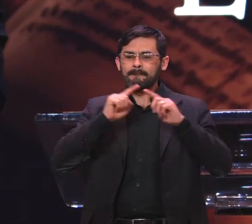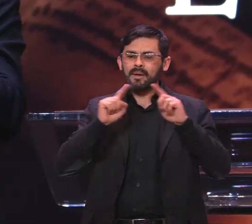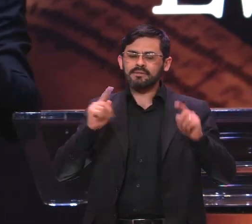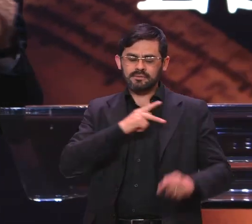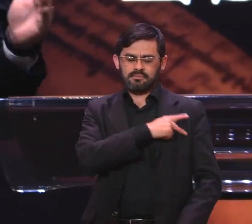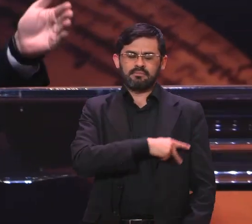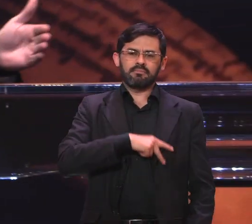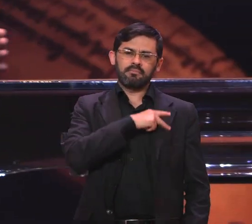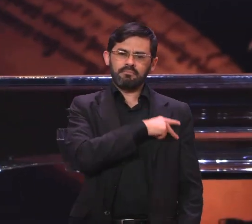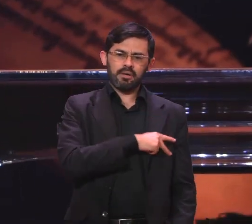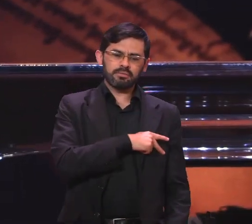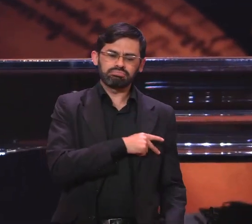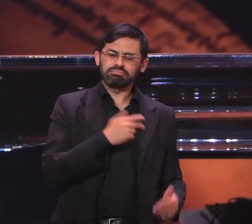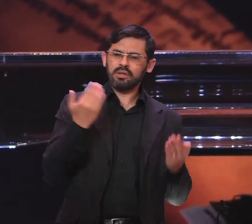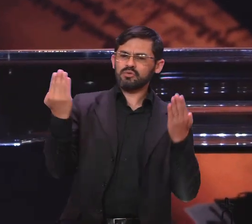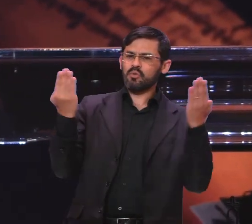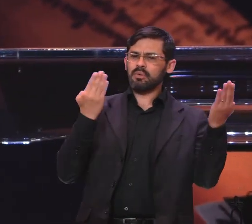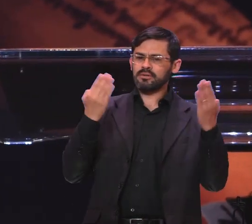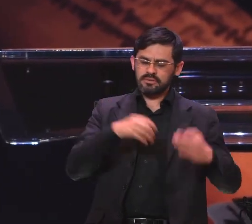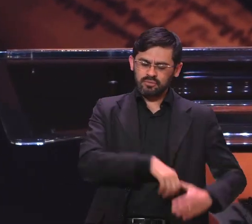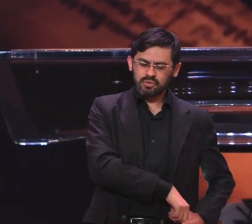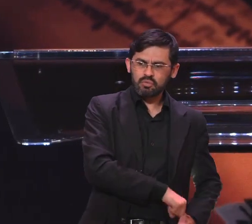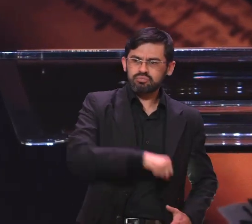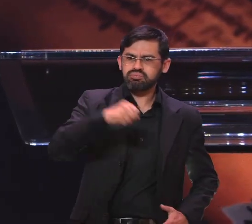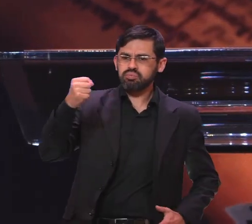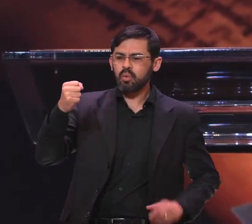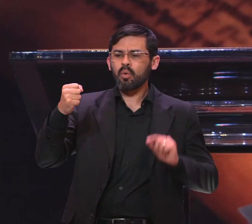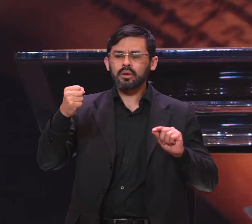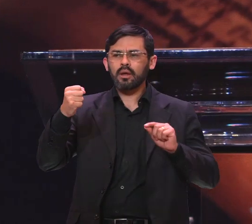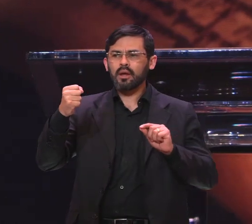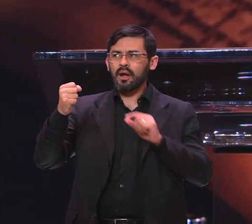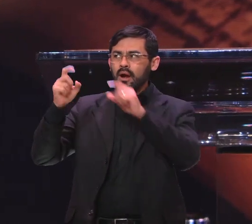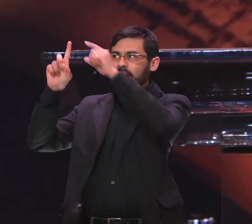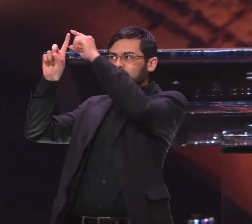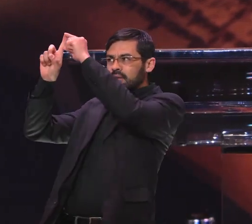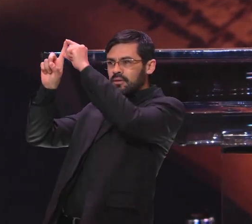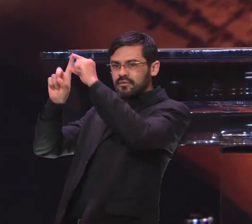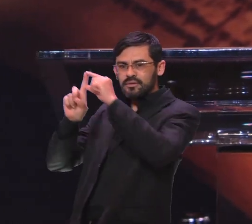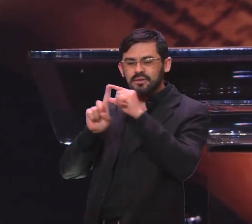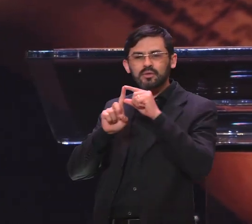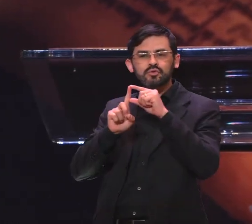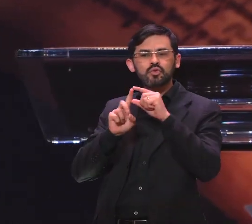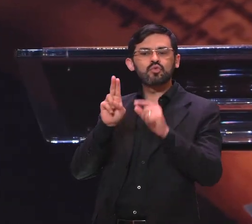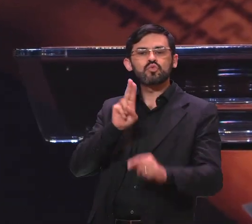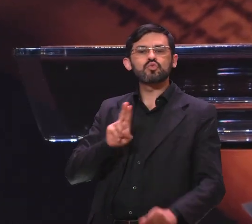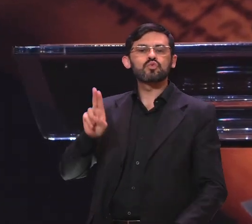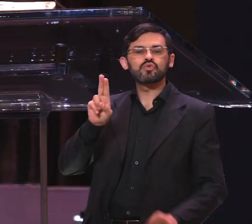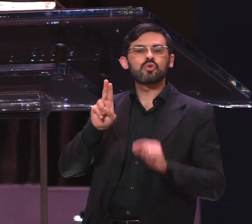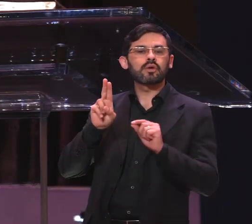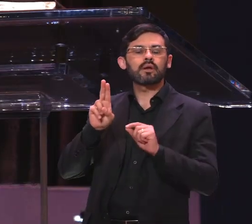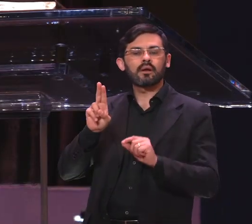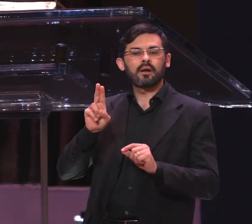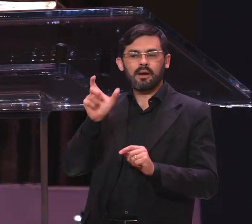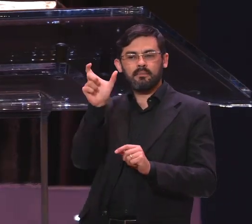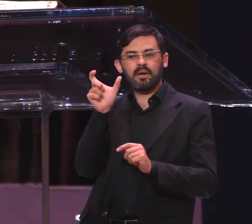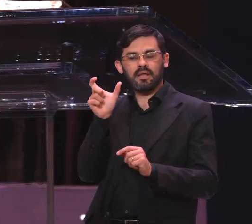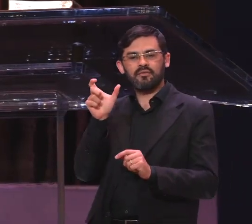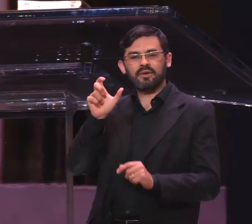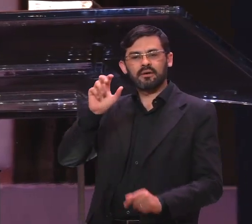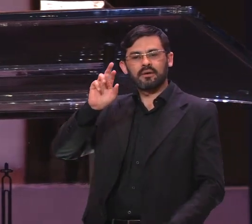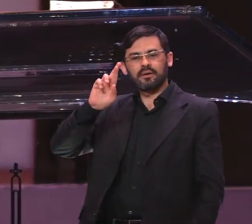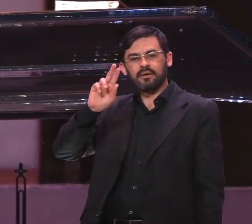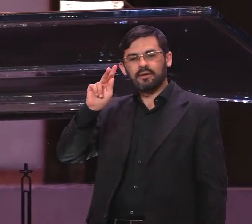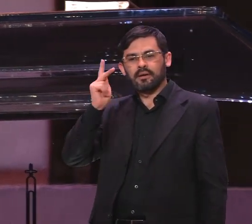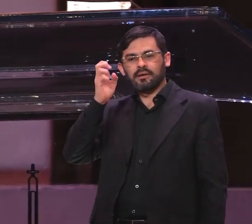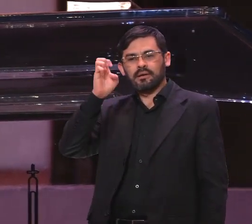Paulo associa a espada do Espírito à palavra de Deus, ele usa a palavra rema, a palavra